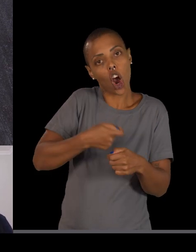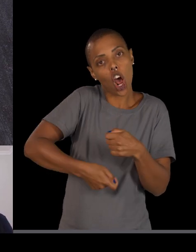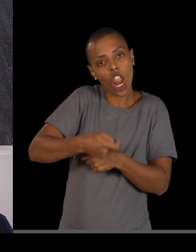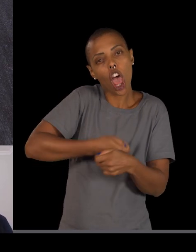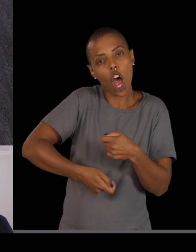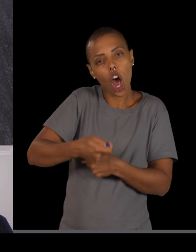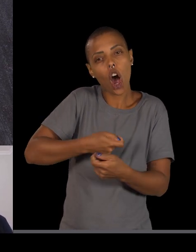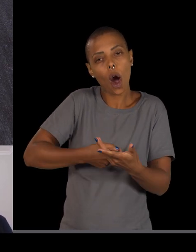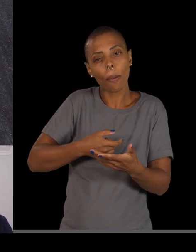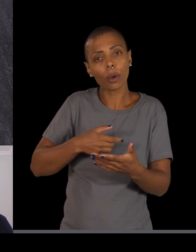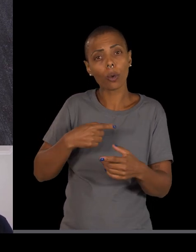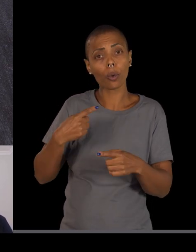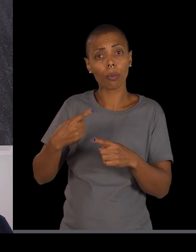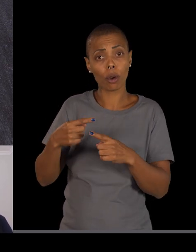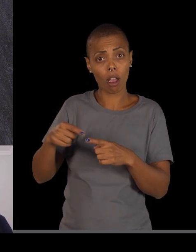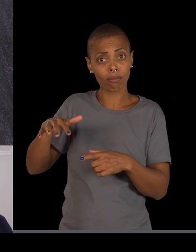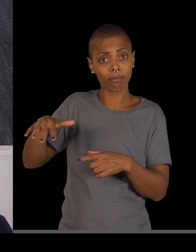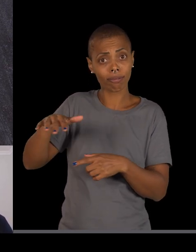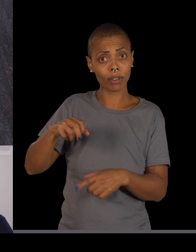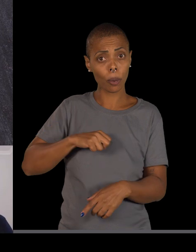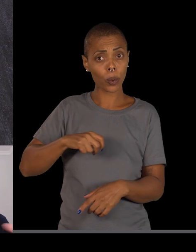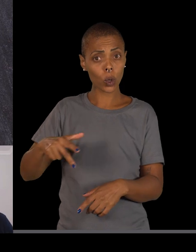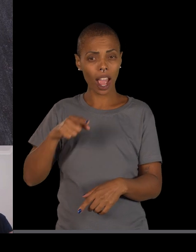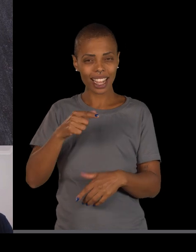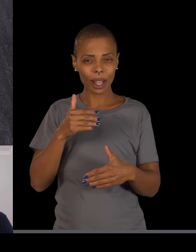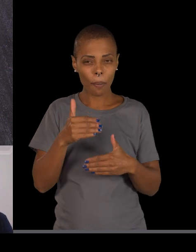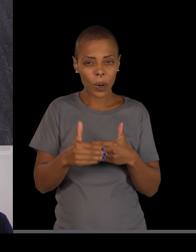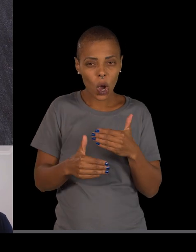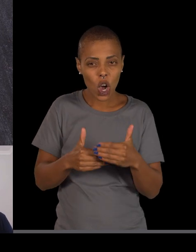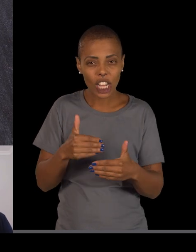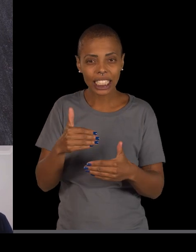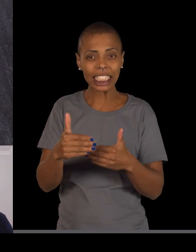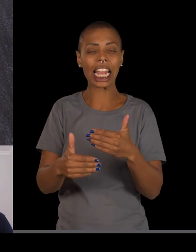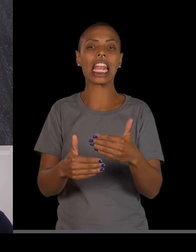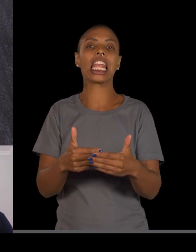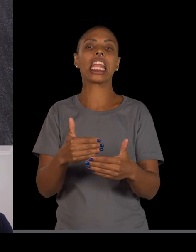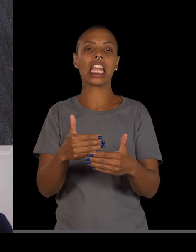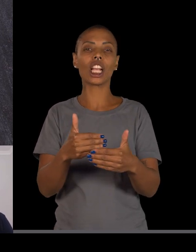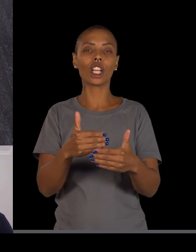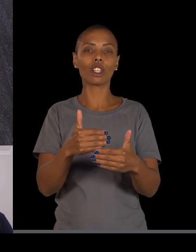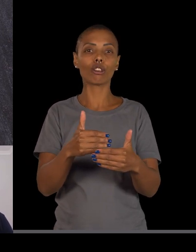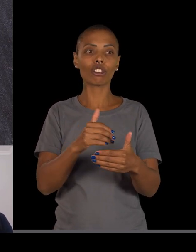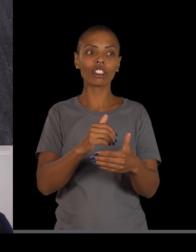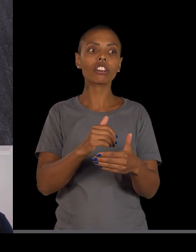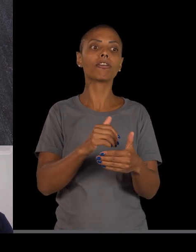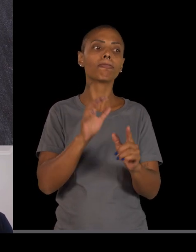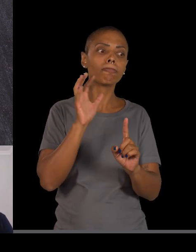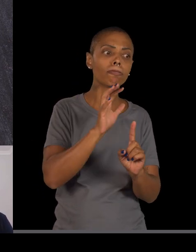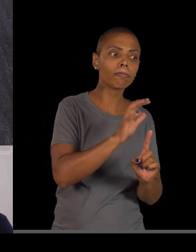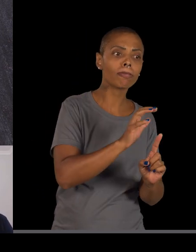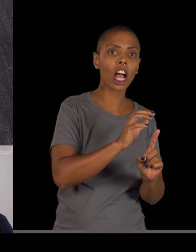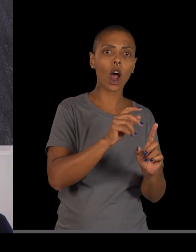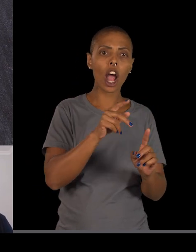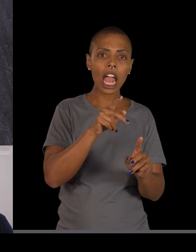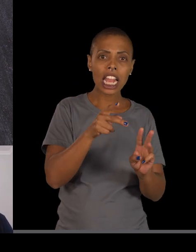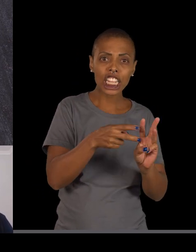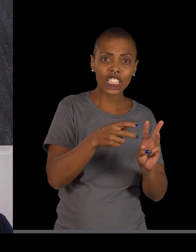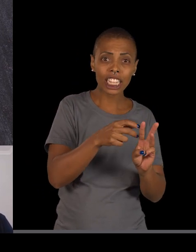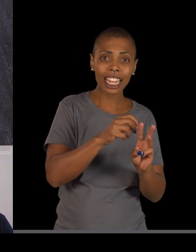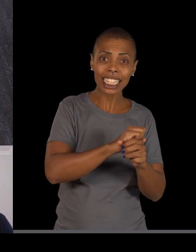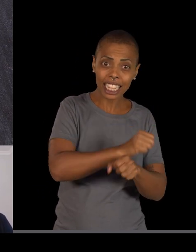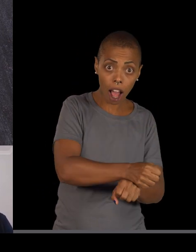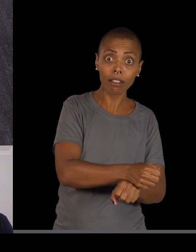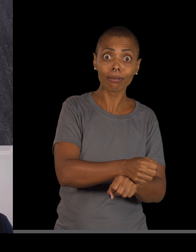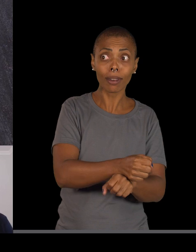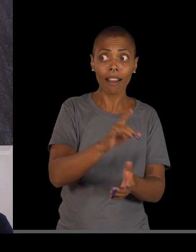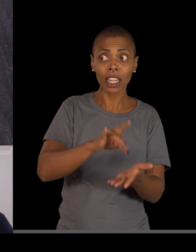vista econômico até mesmo para os portugueses, esse processo de escravização dos povos indígenas, percebam, se tornou